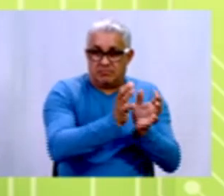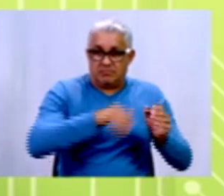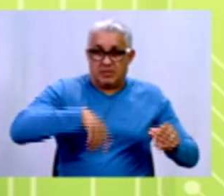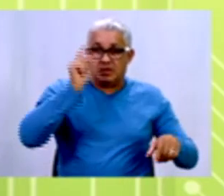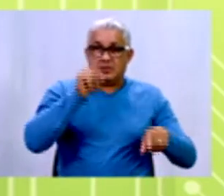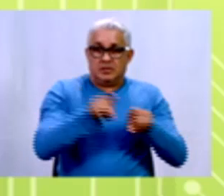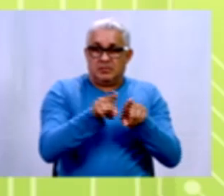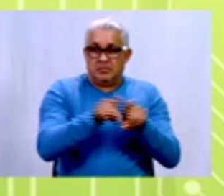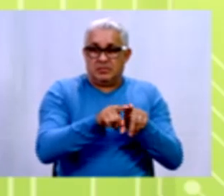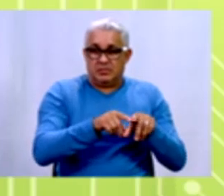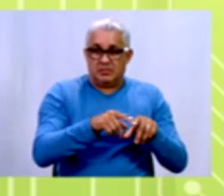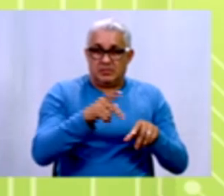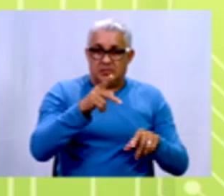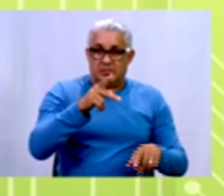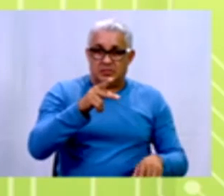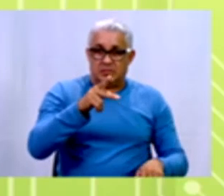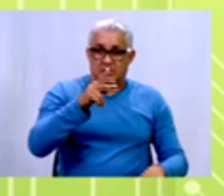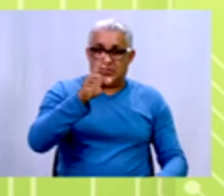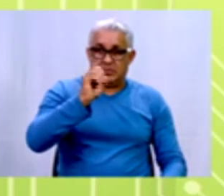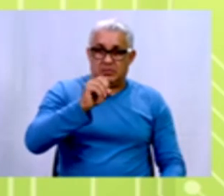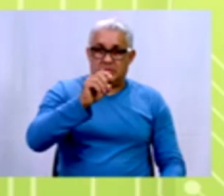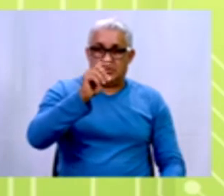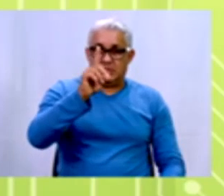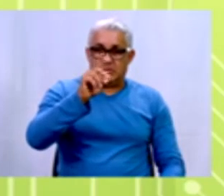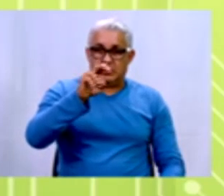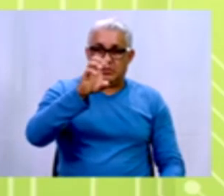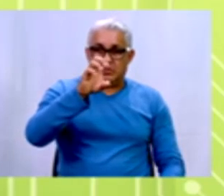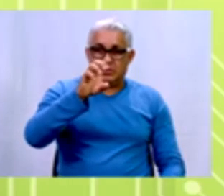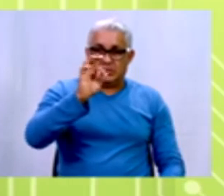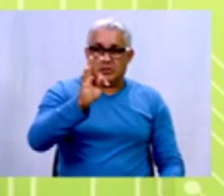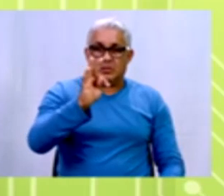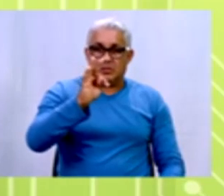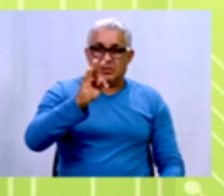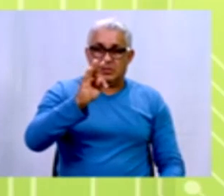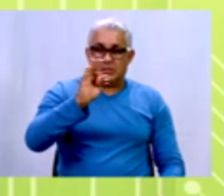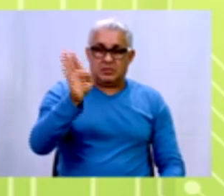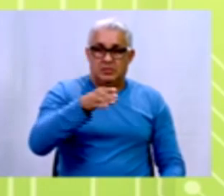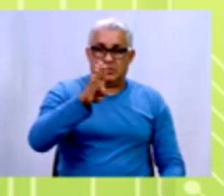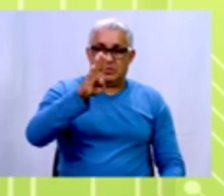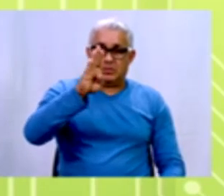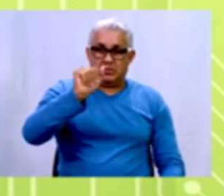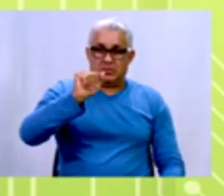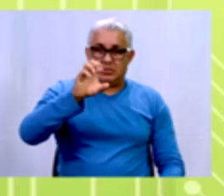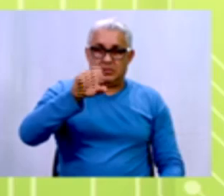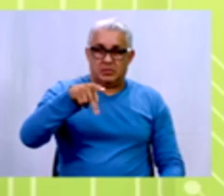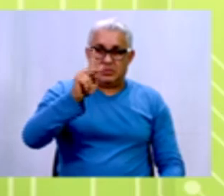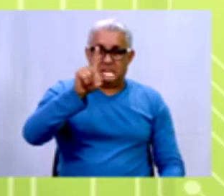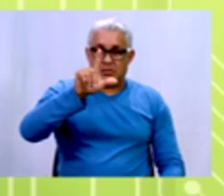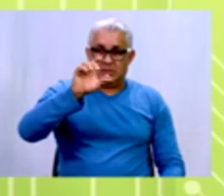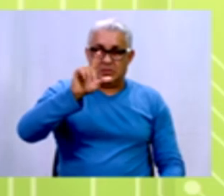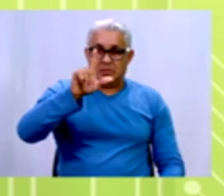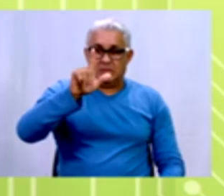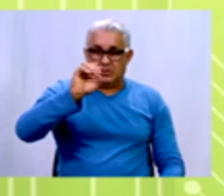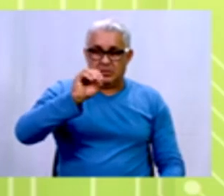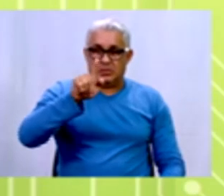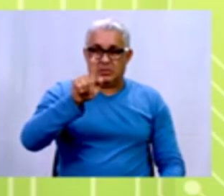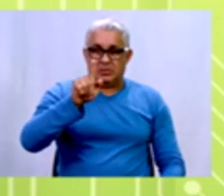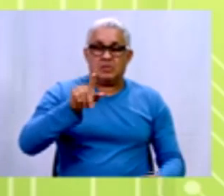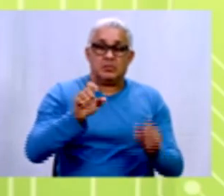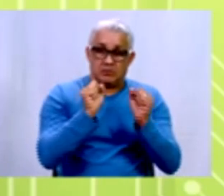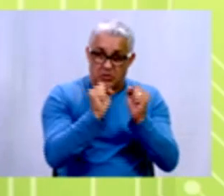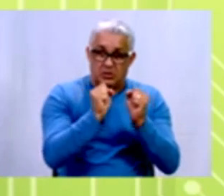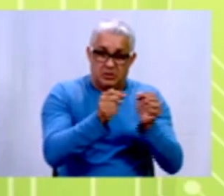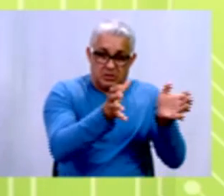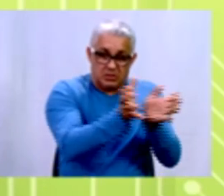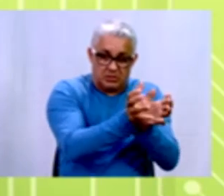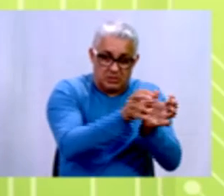Product Backlog, ele pode muito bem ser particionado. Então, eu posso ter um time